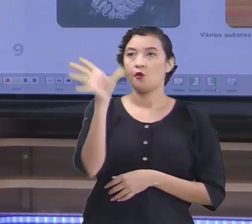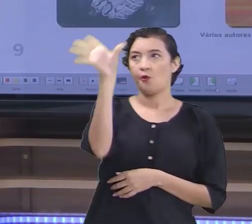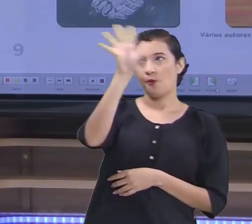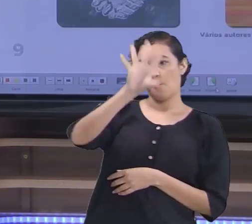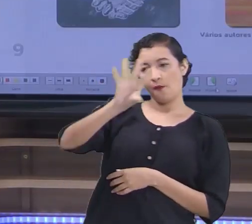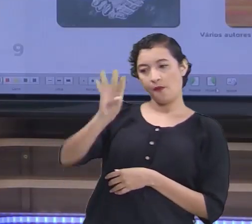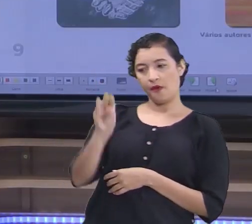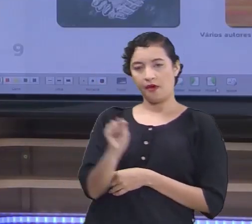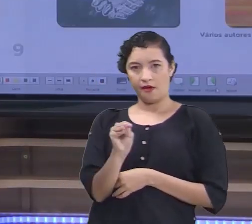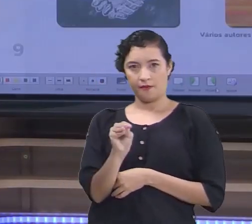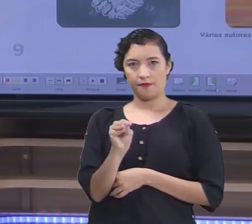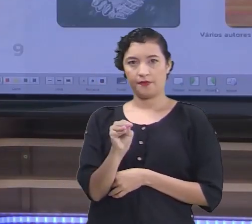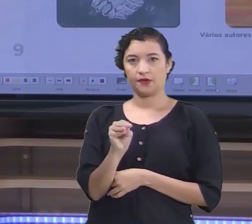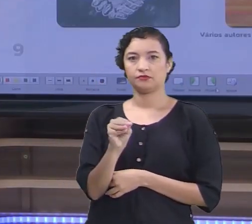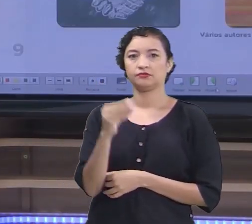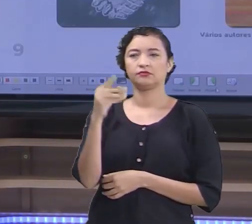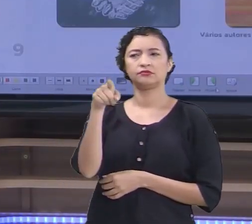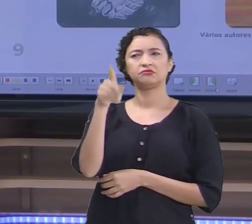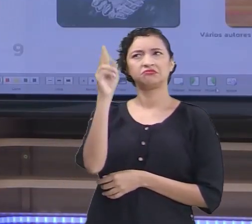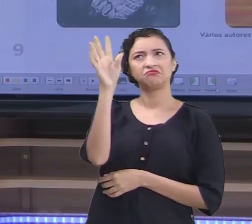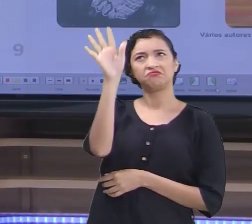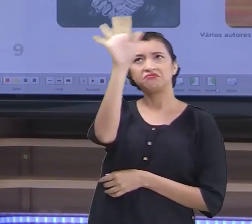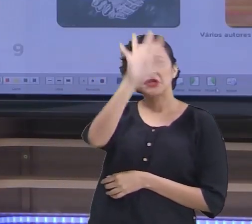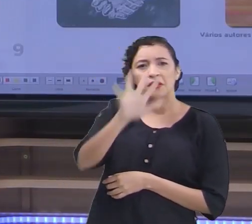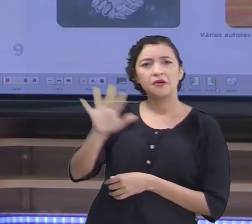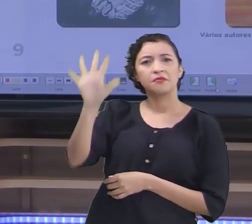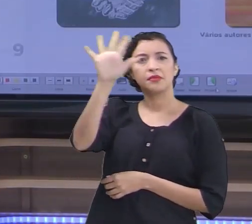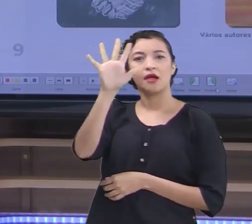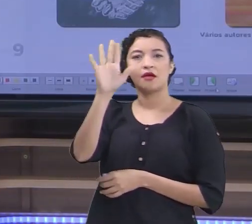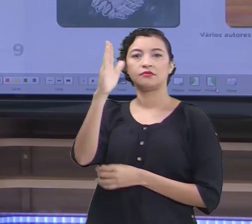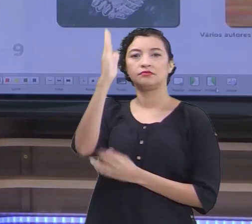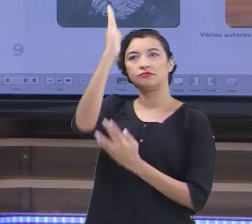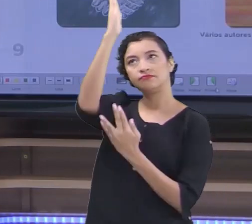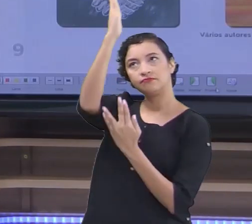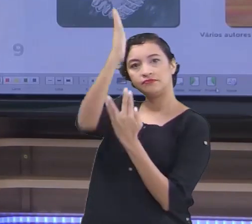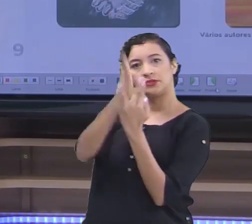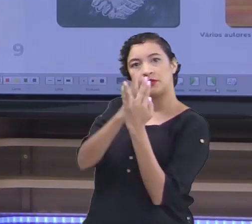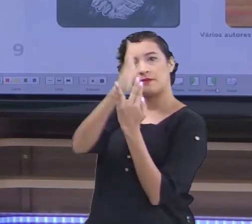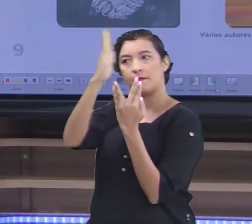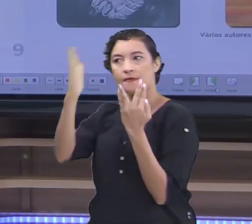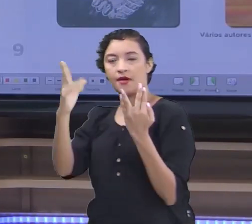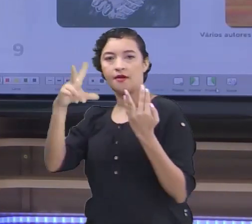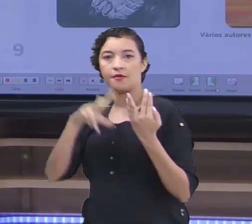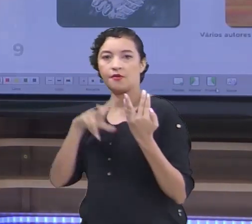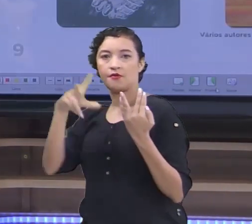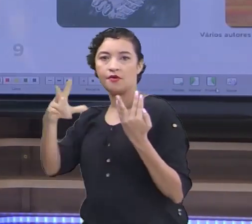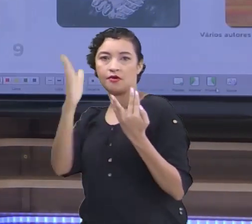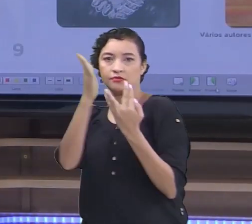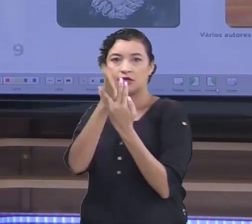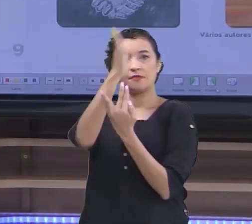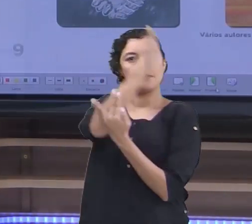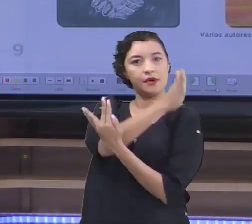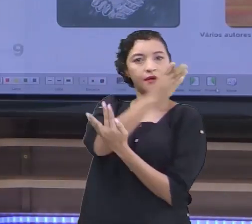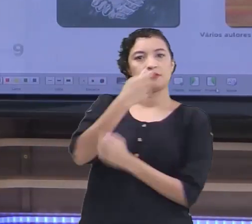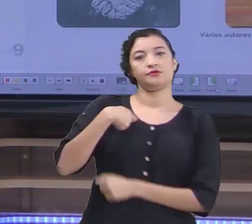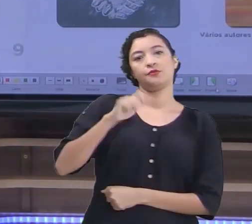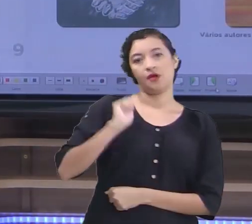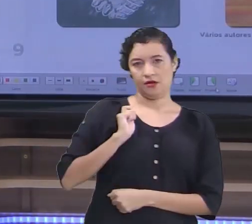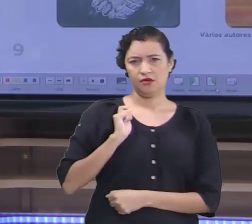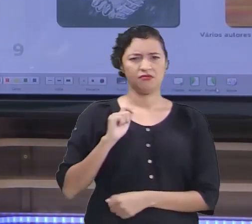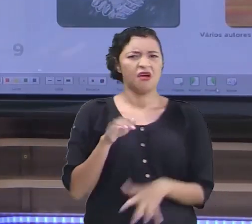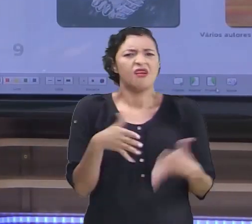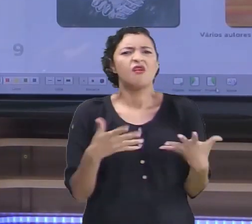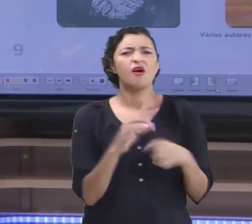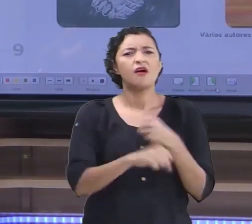dois. Esse lado é da Espanha e esse lado é de Portugal. E quando foi isso? Isso foi em 1494,